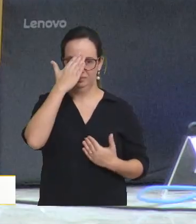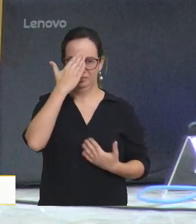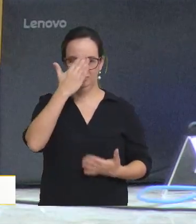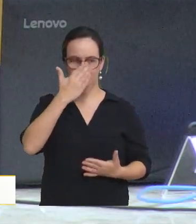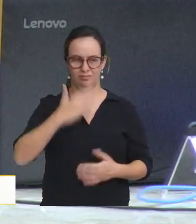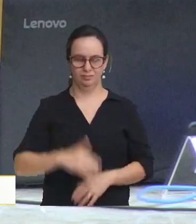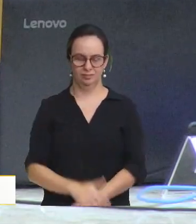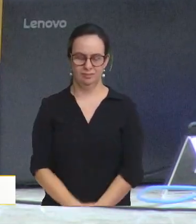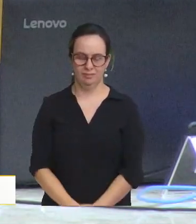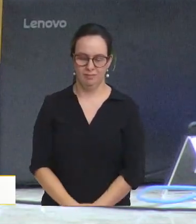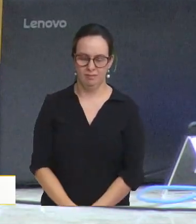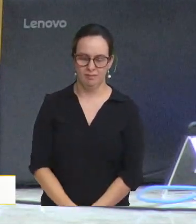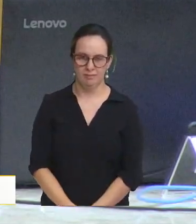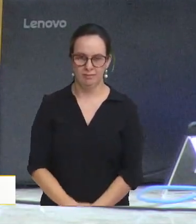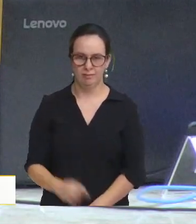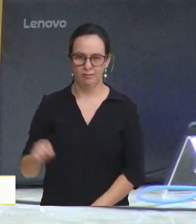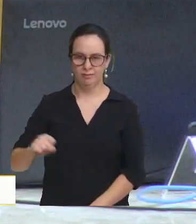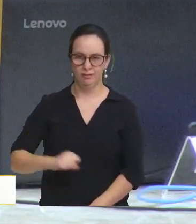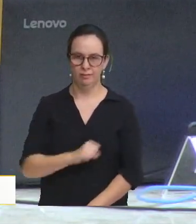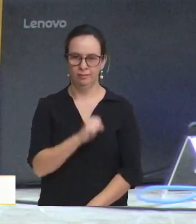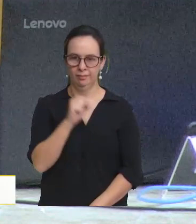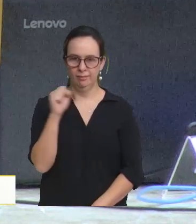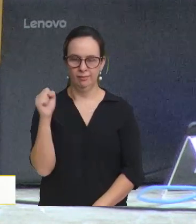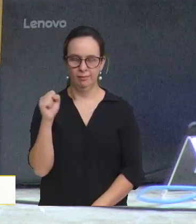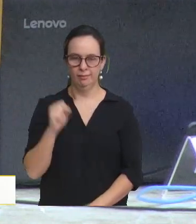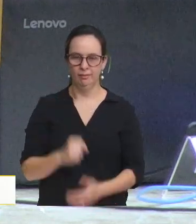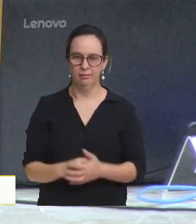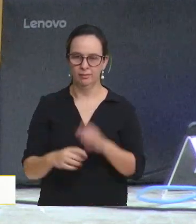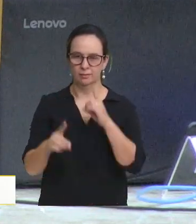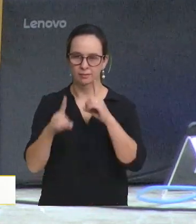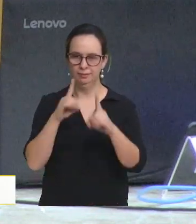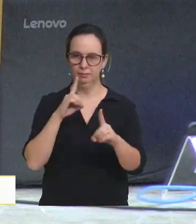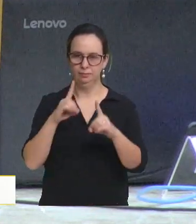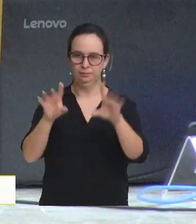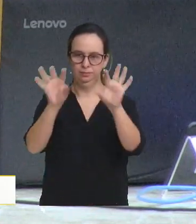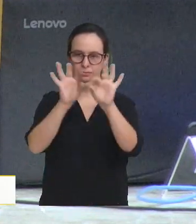Continua em discussão o projeto de lei